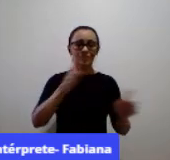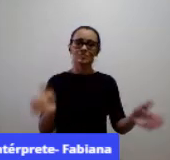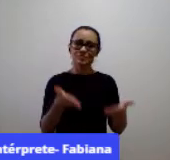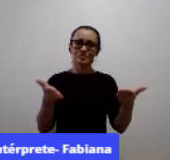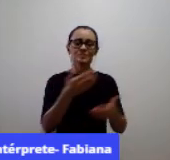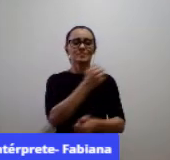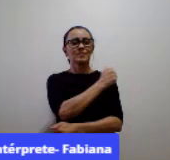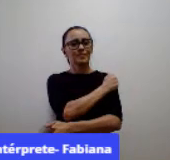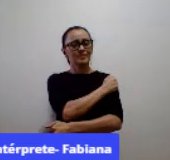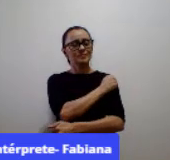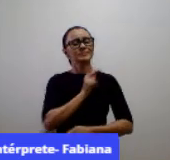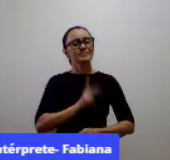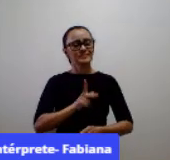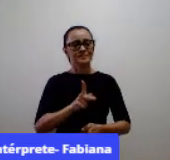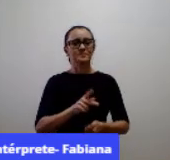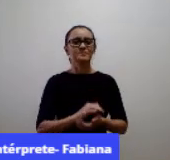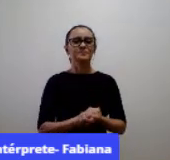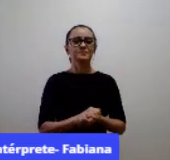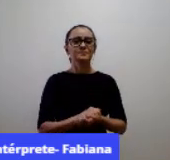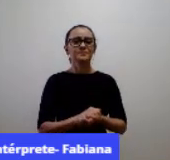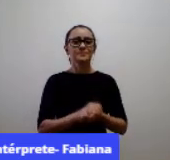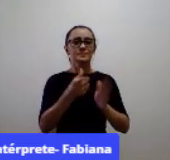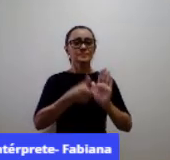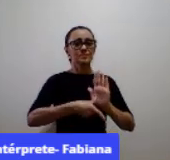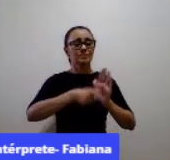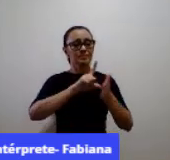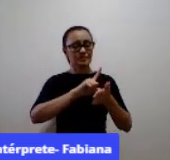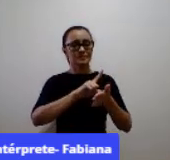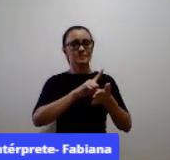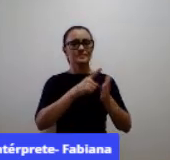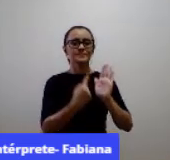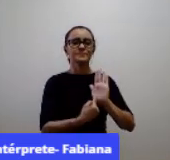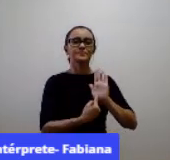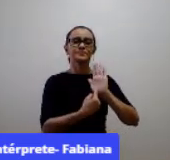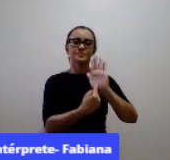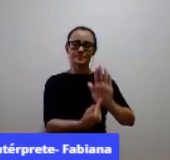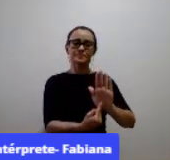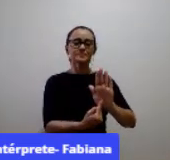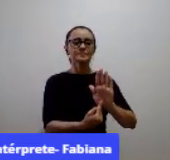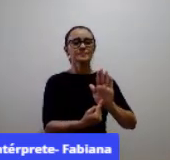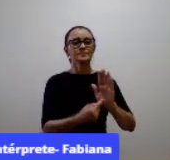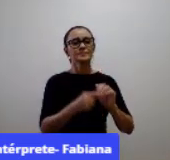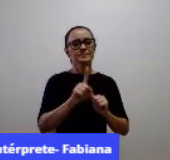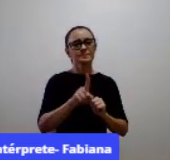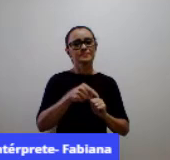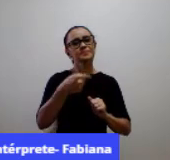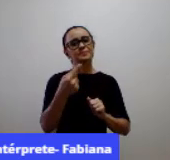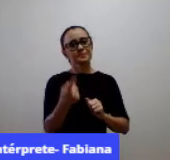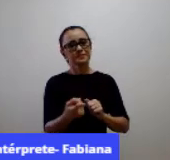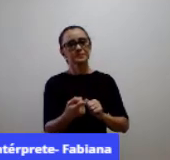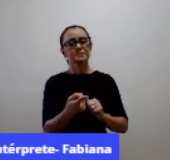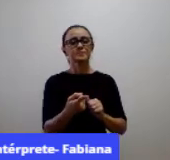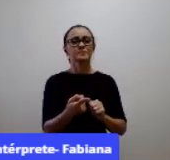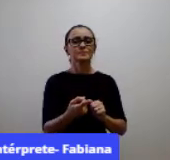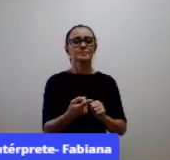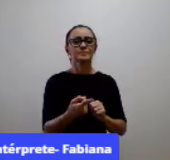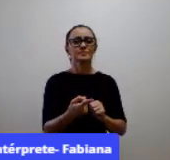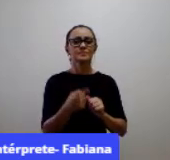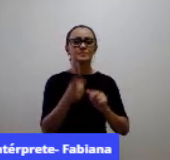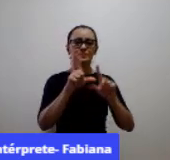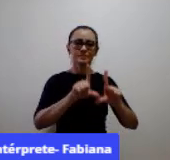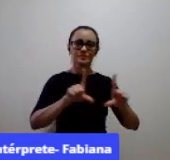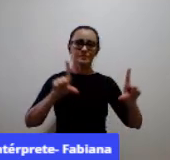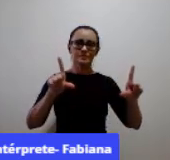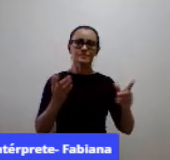assim, antes de passar para um instrumento que a gente vai passar no próximo